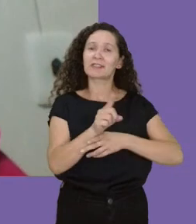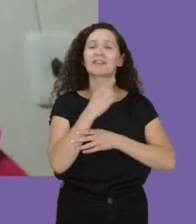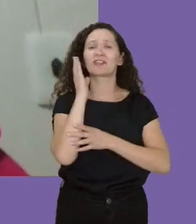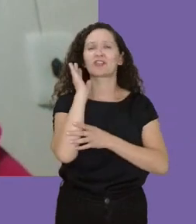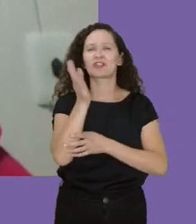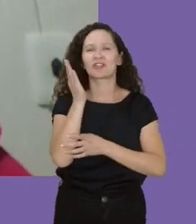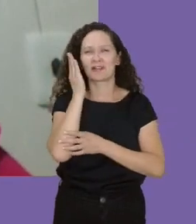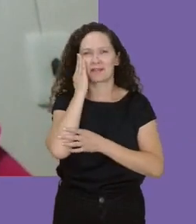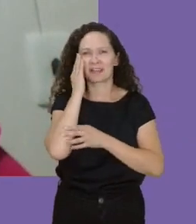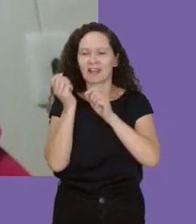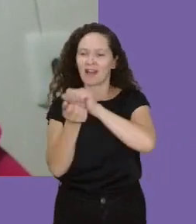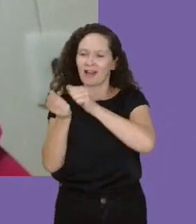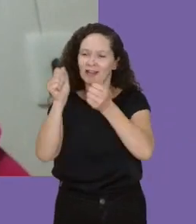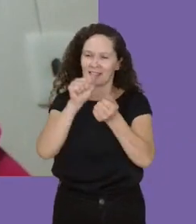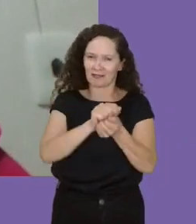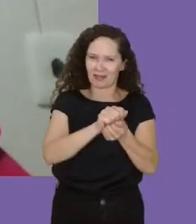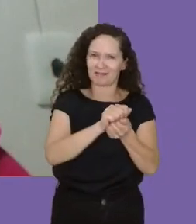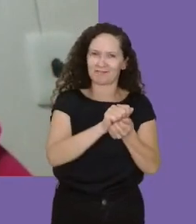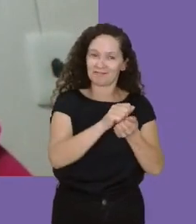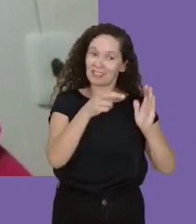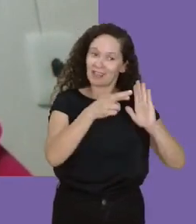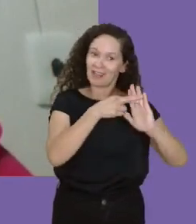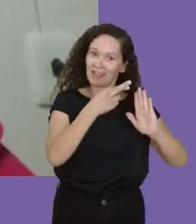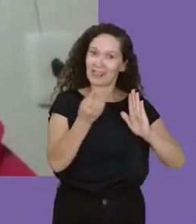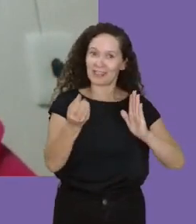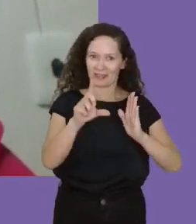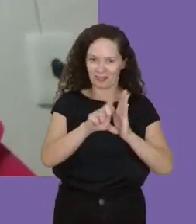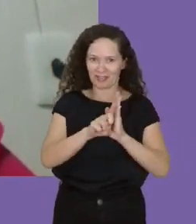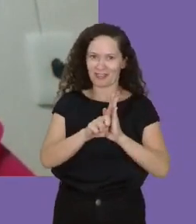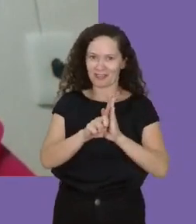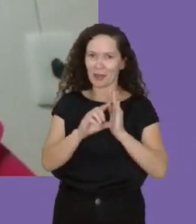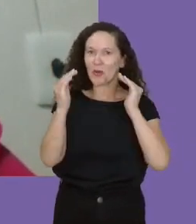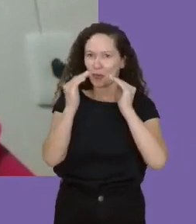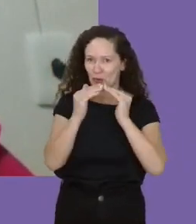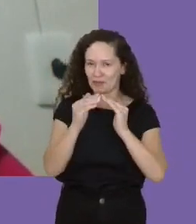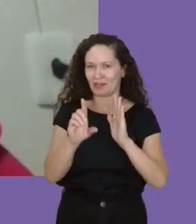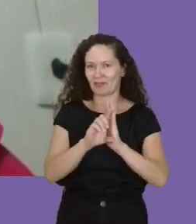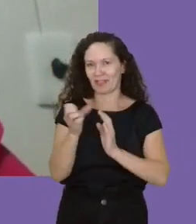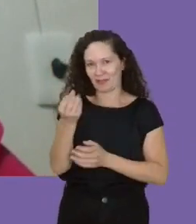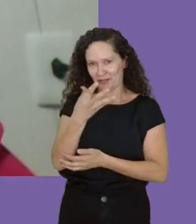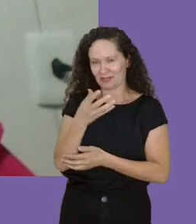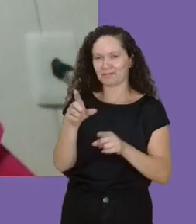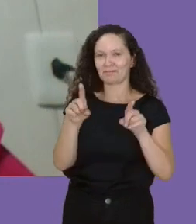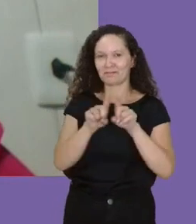né, adequar o nosso estatuto à nova legislação. Né, e também